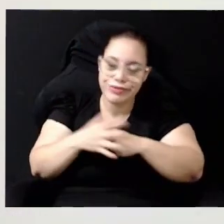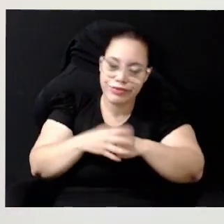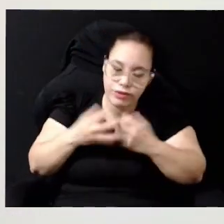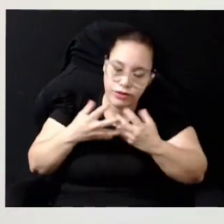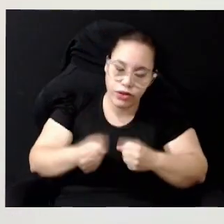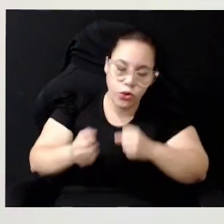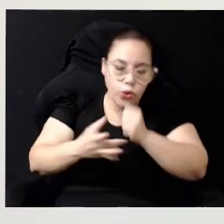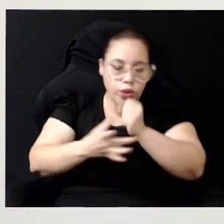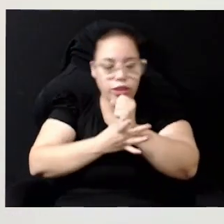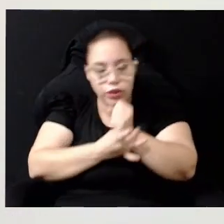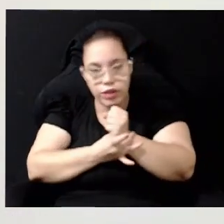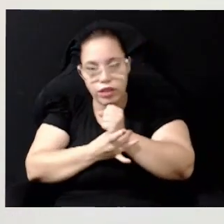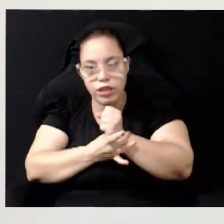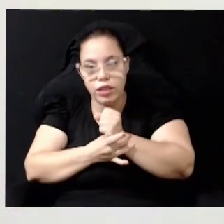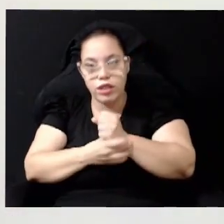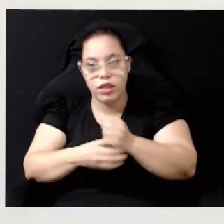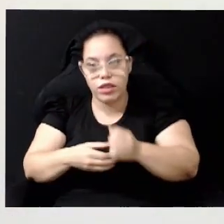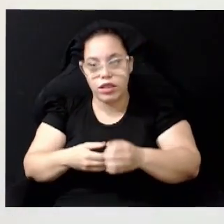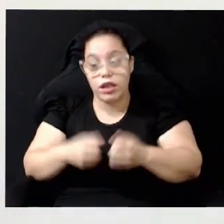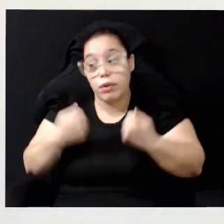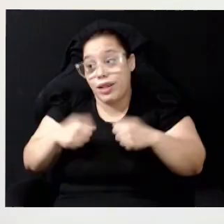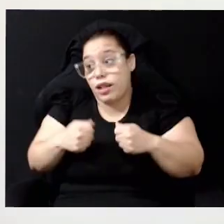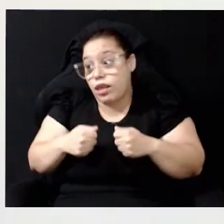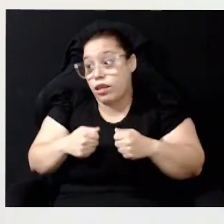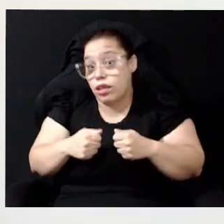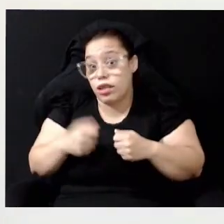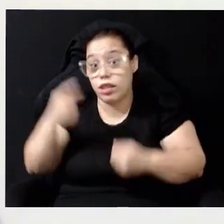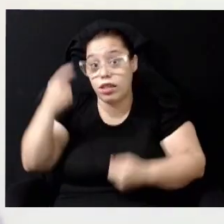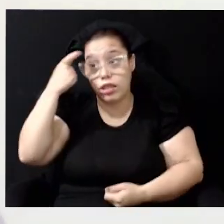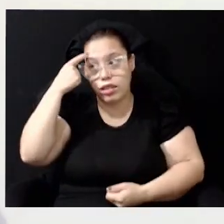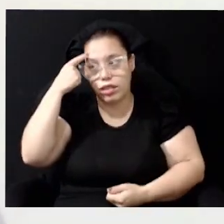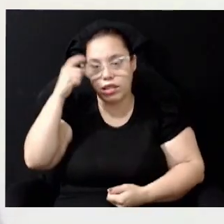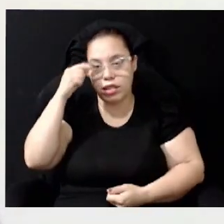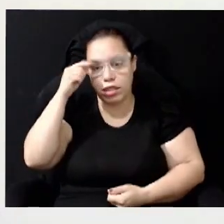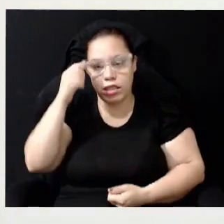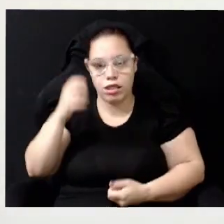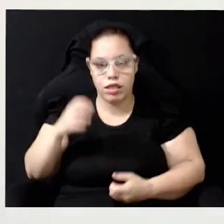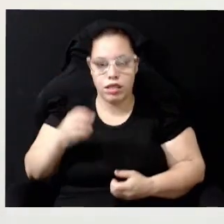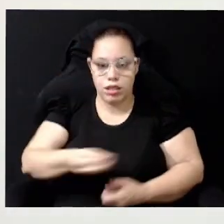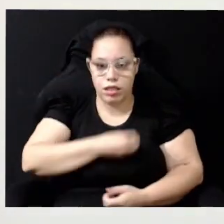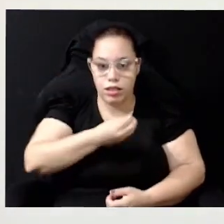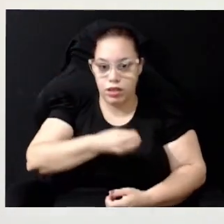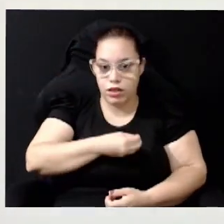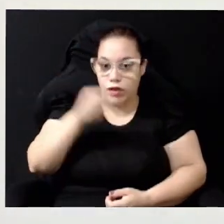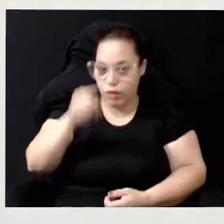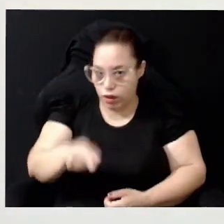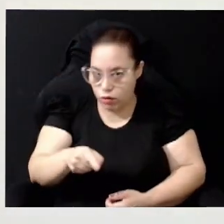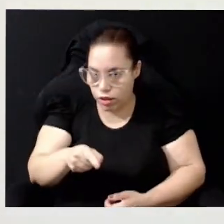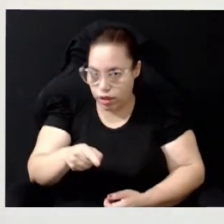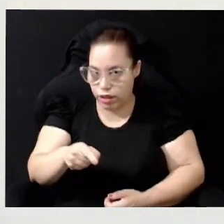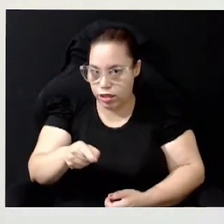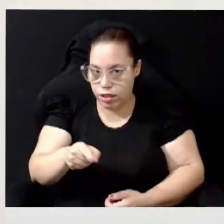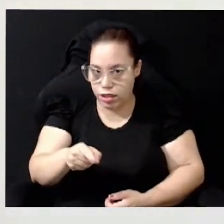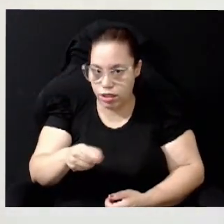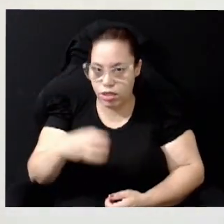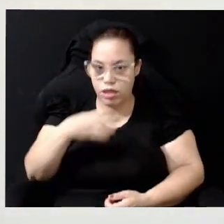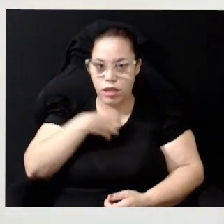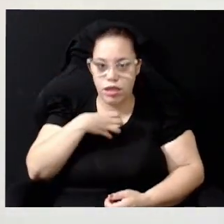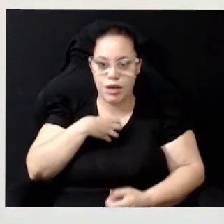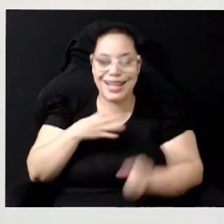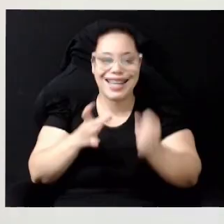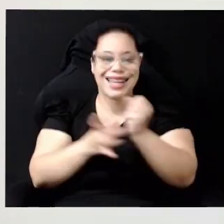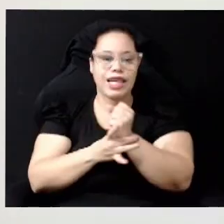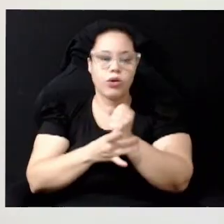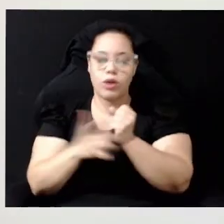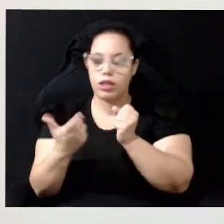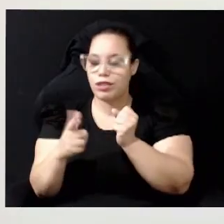de segurança e de conforto que ele precisa. A gente tem que entender o seguinte: quando a criança está vivenciando isso, ela está se sentindo